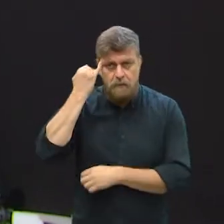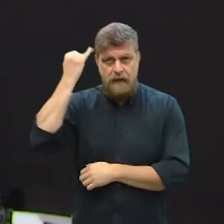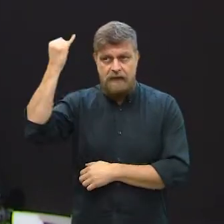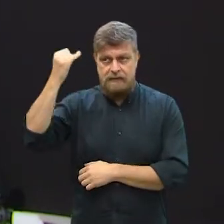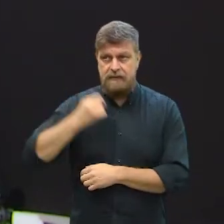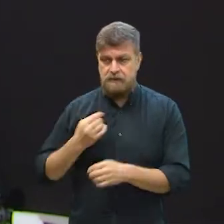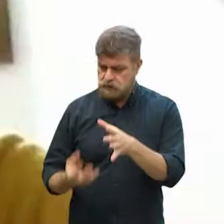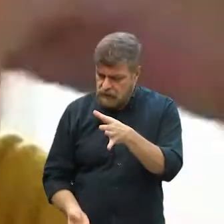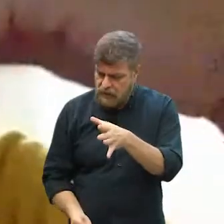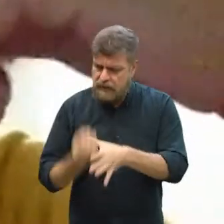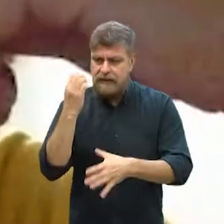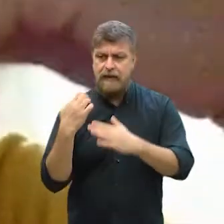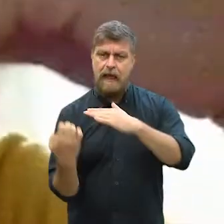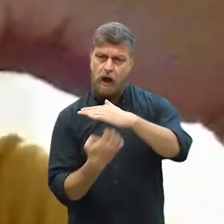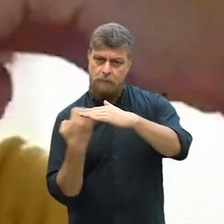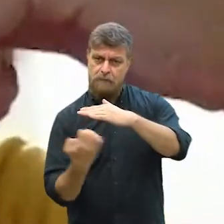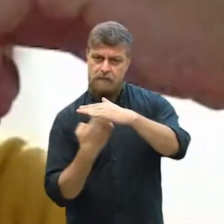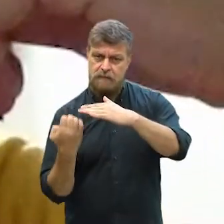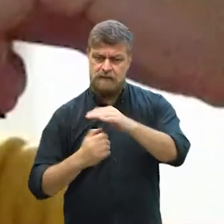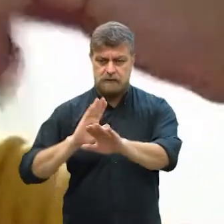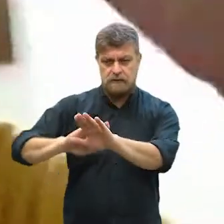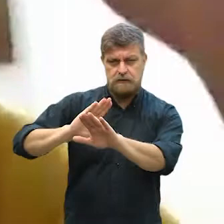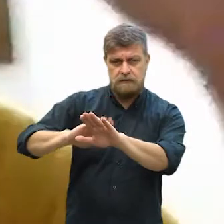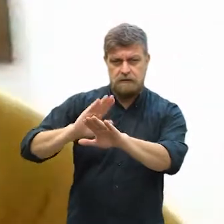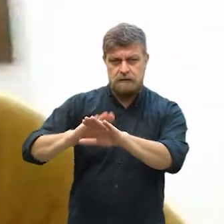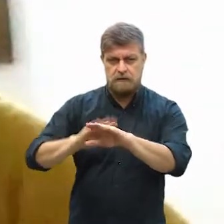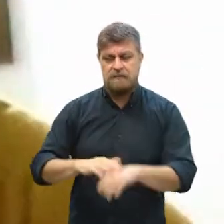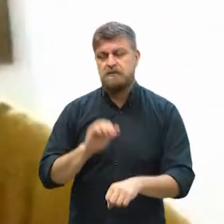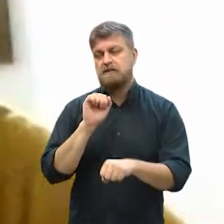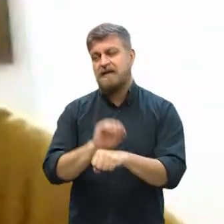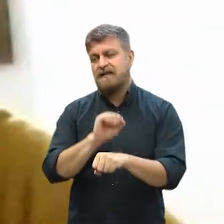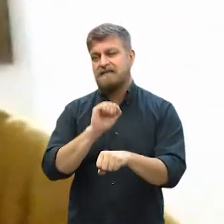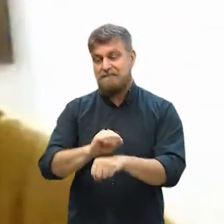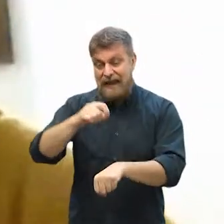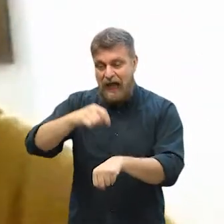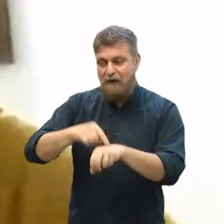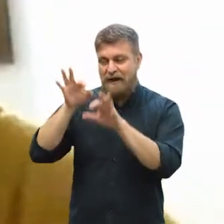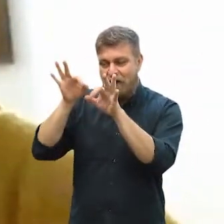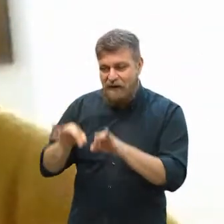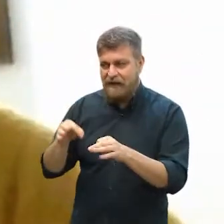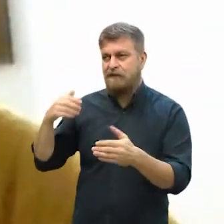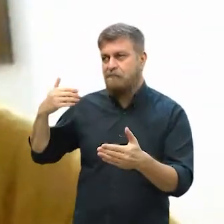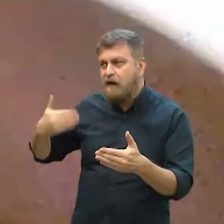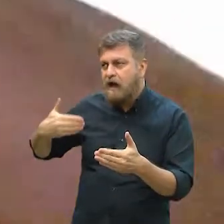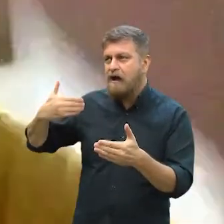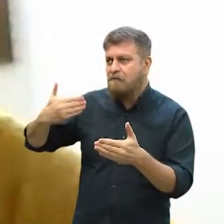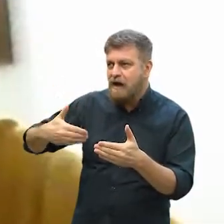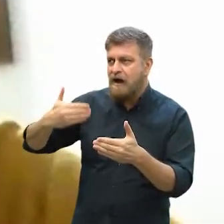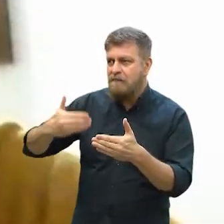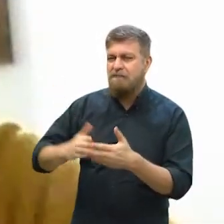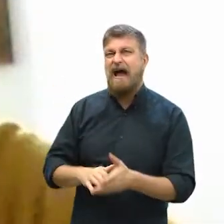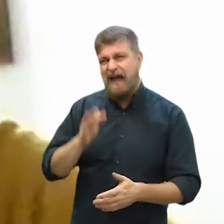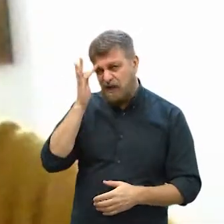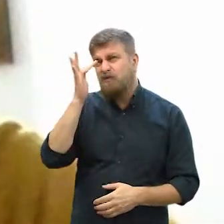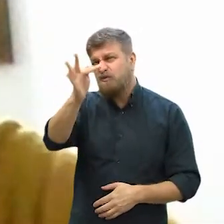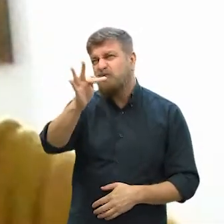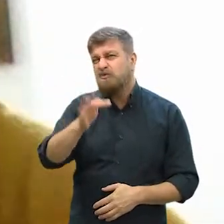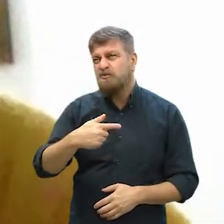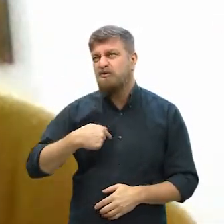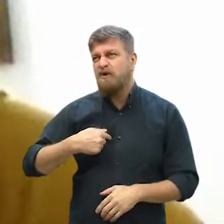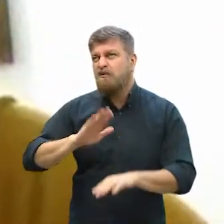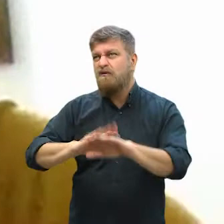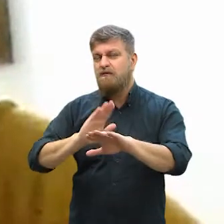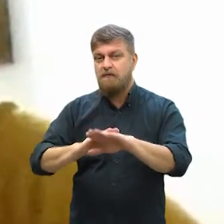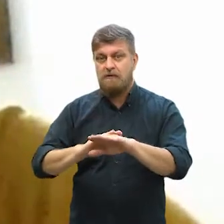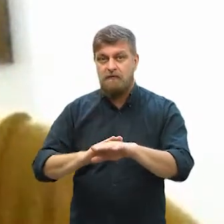dia empreender, mas, né, não, a gente sempre espera o momento certo, né? Em algum momento eu vou fazer isso. E a